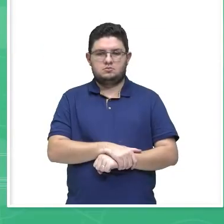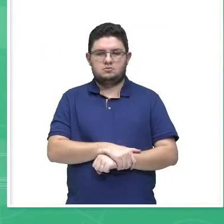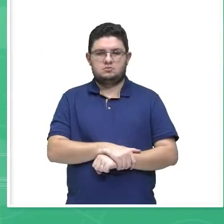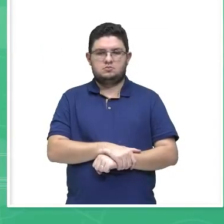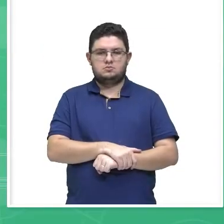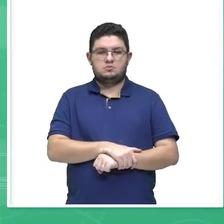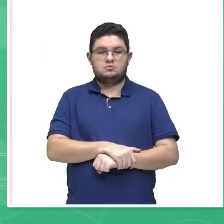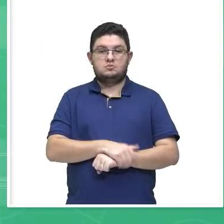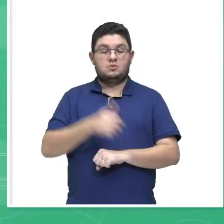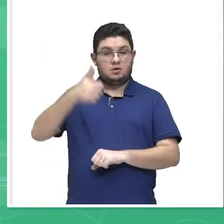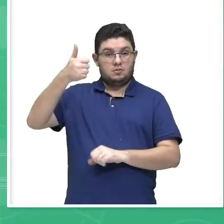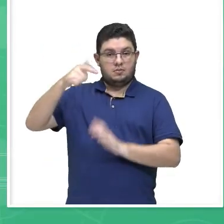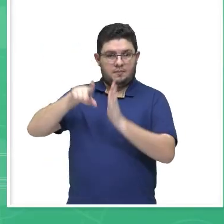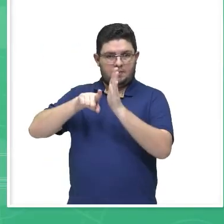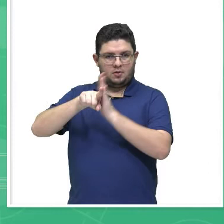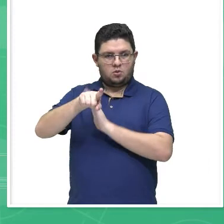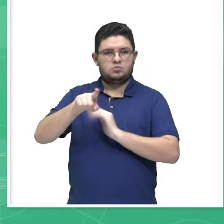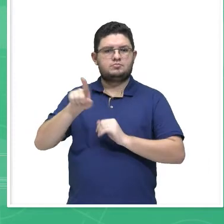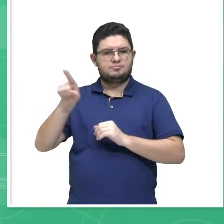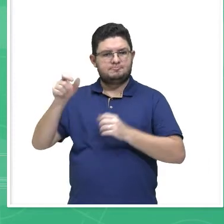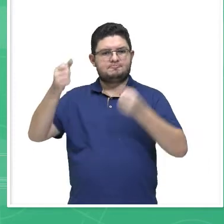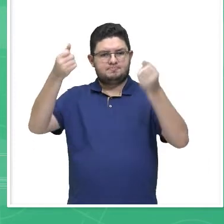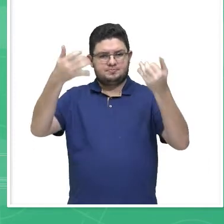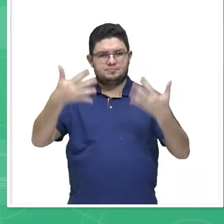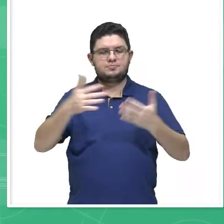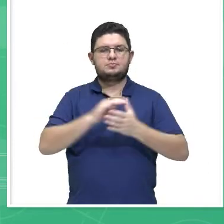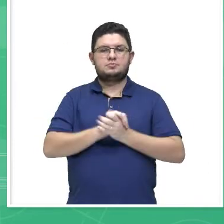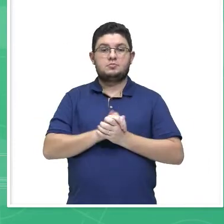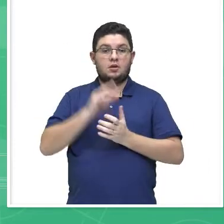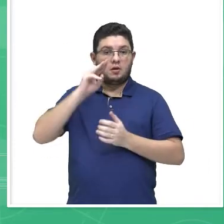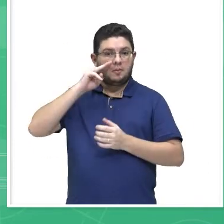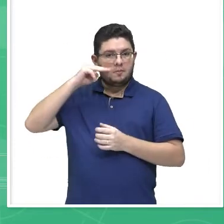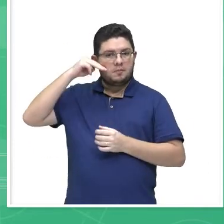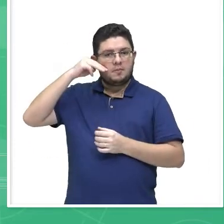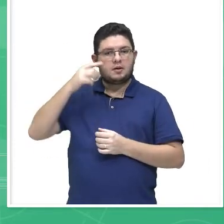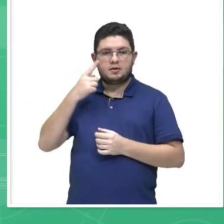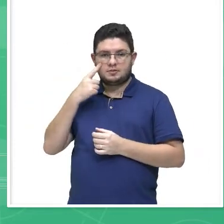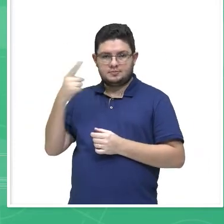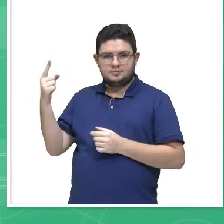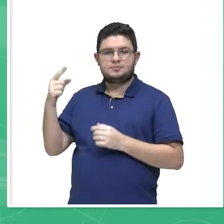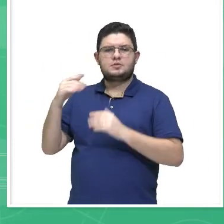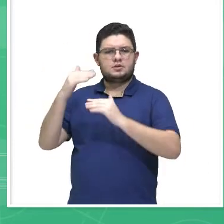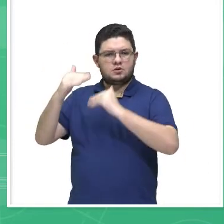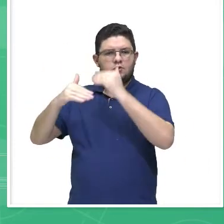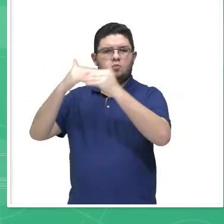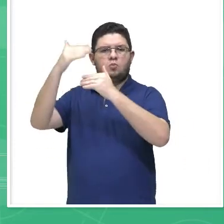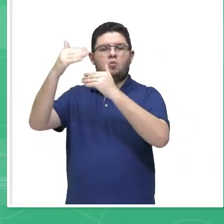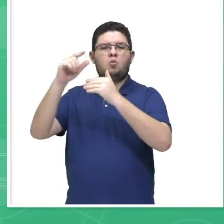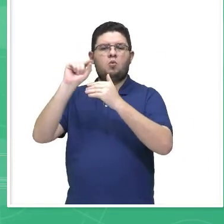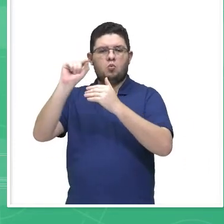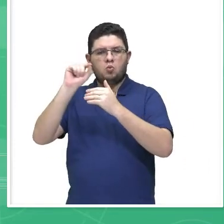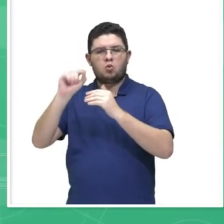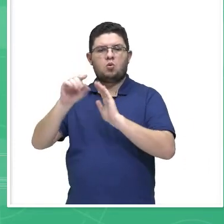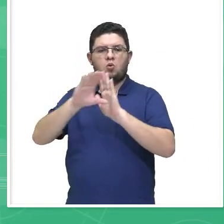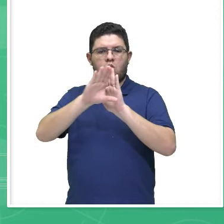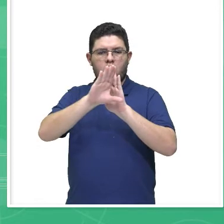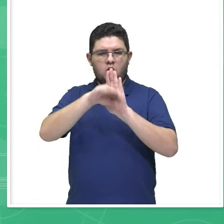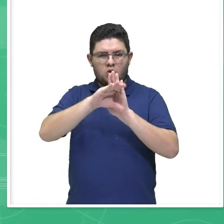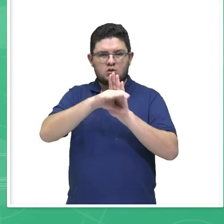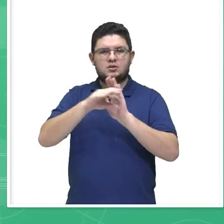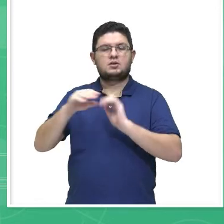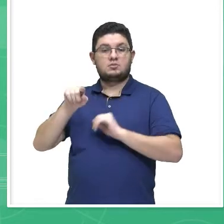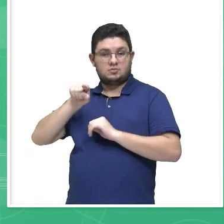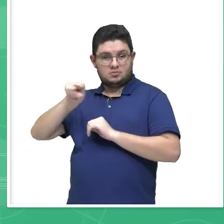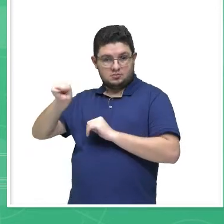A questão número 1 vai dizer o seguinte: Marx desenvolve a concepção materialista